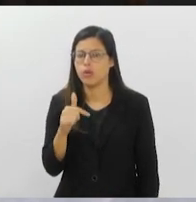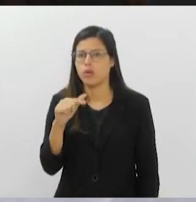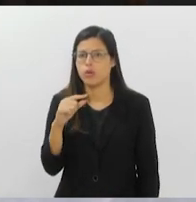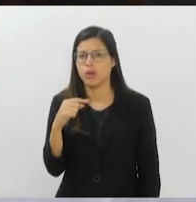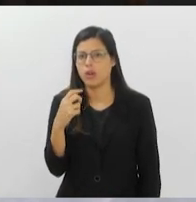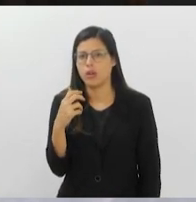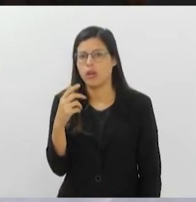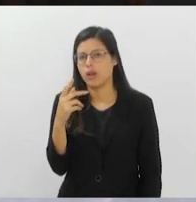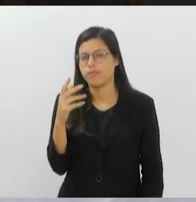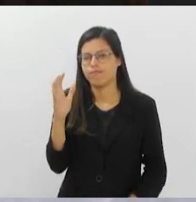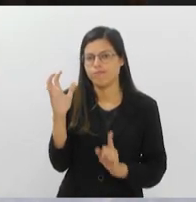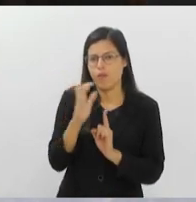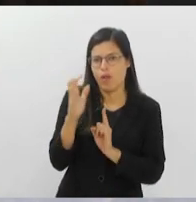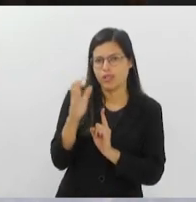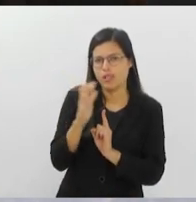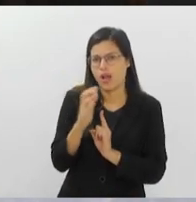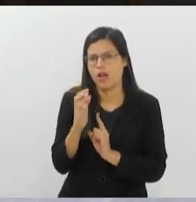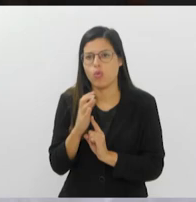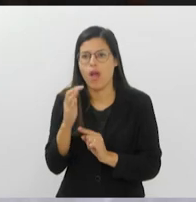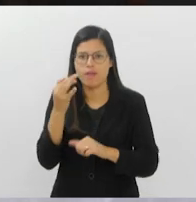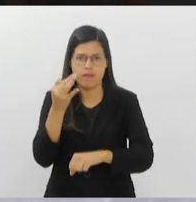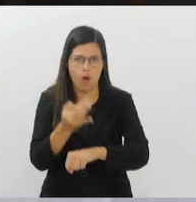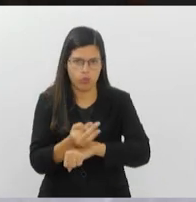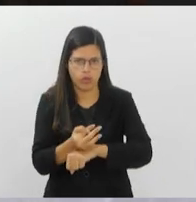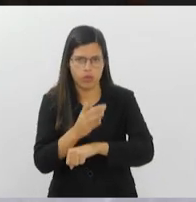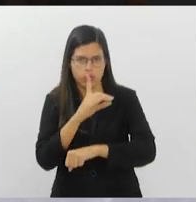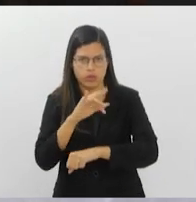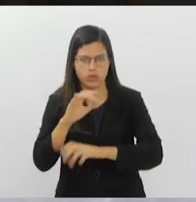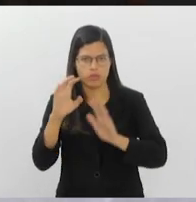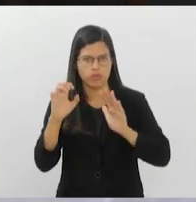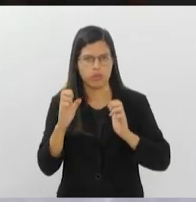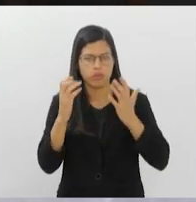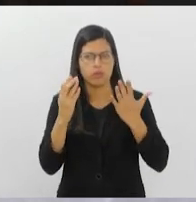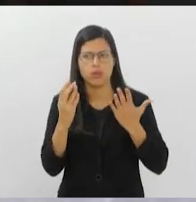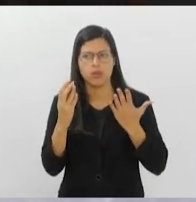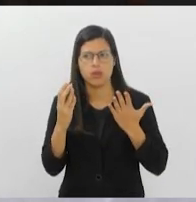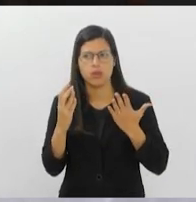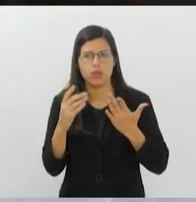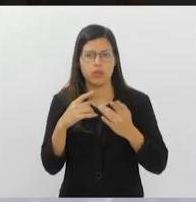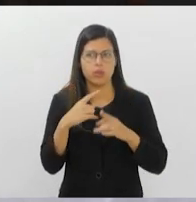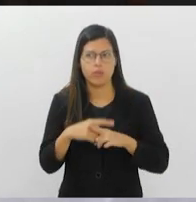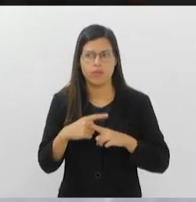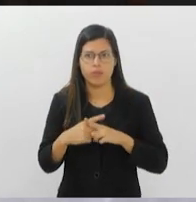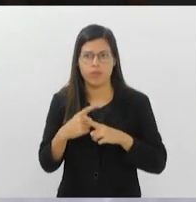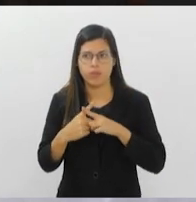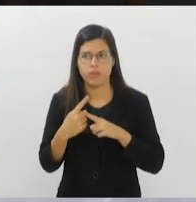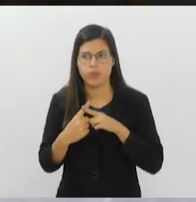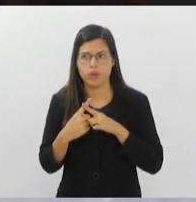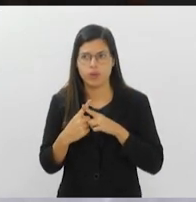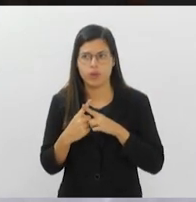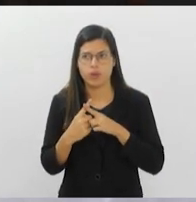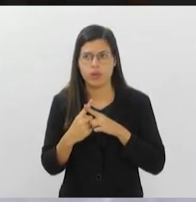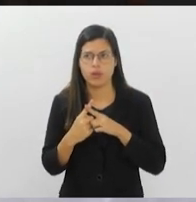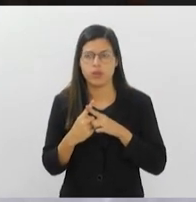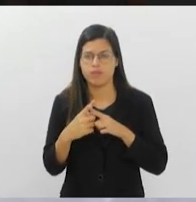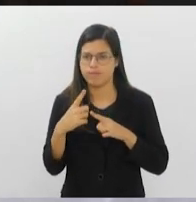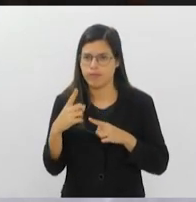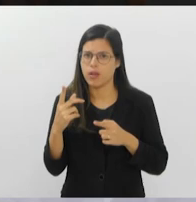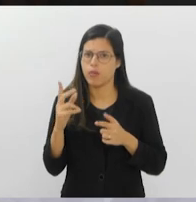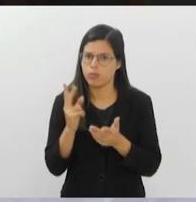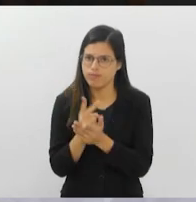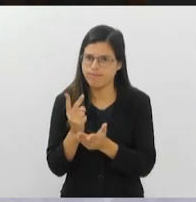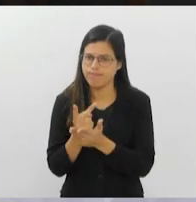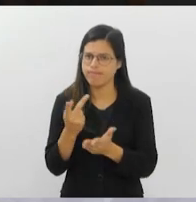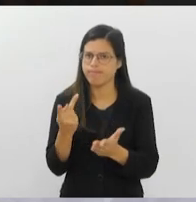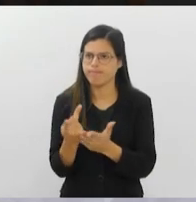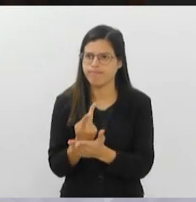luta antimanicomial. Porque existem linhas que, às vezes, não são ultrapassadas, mesmo quando a gente tem diferenças. E